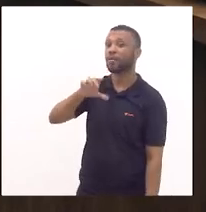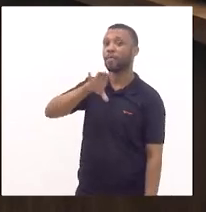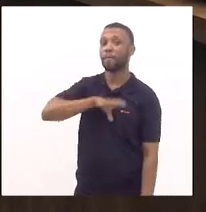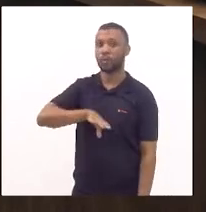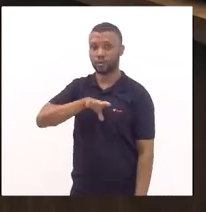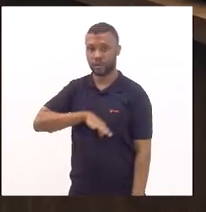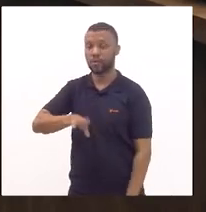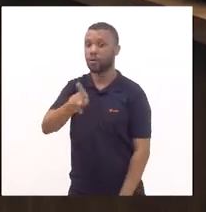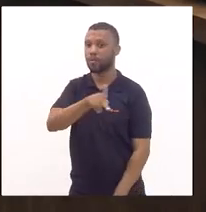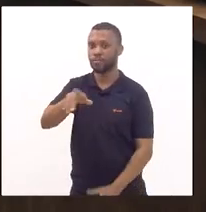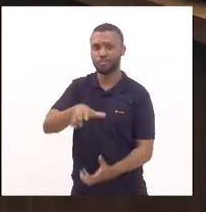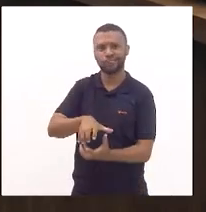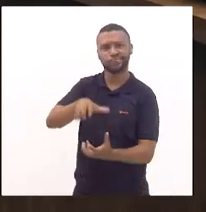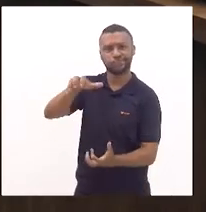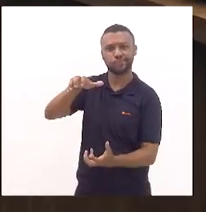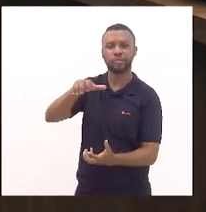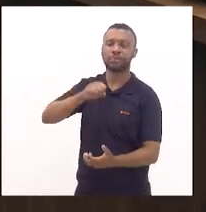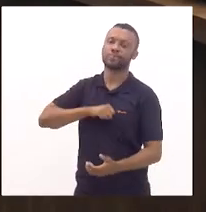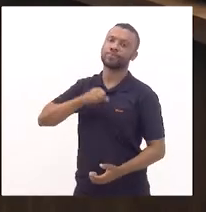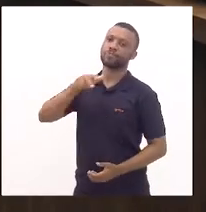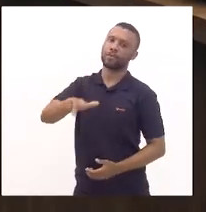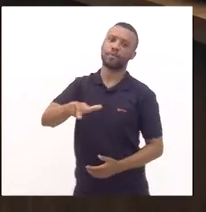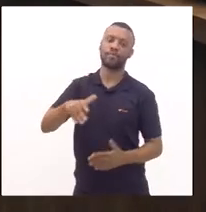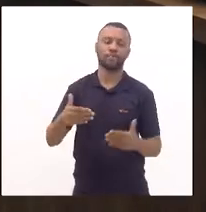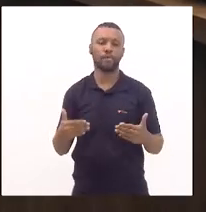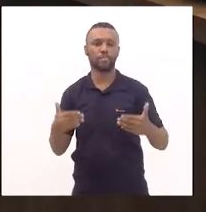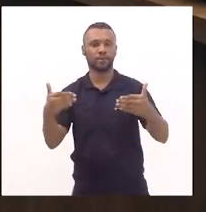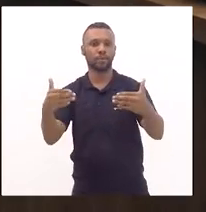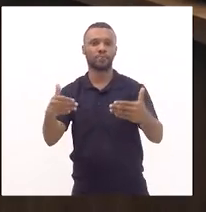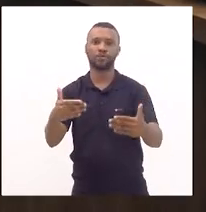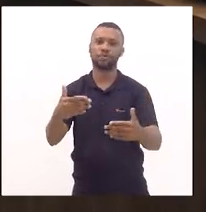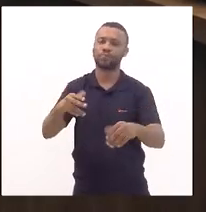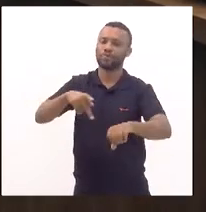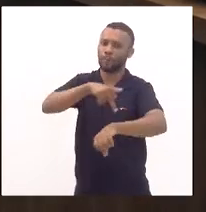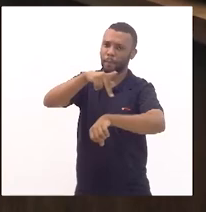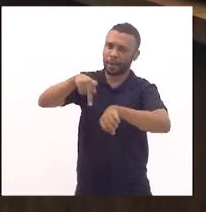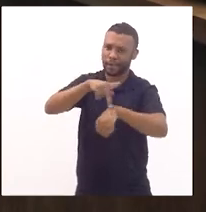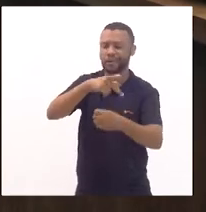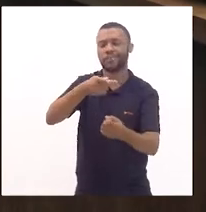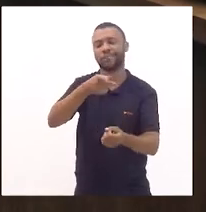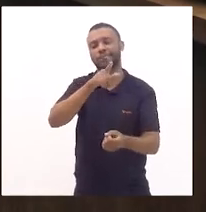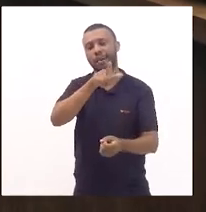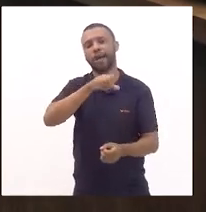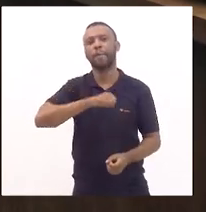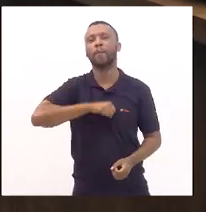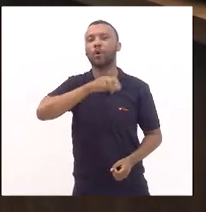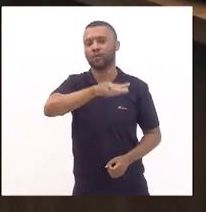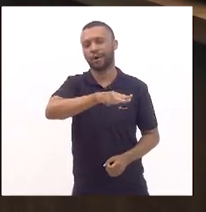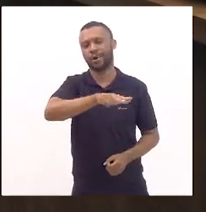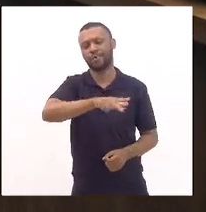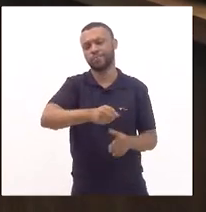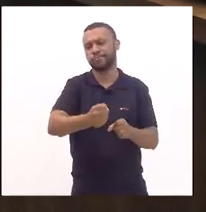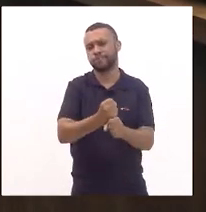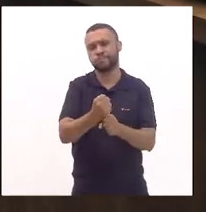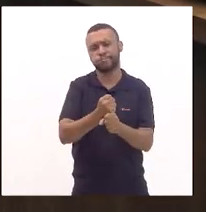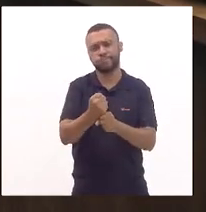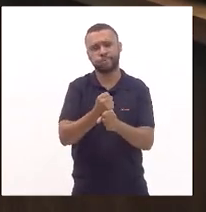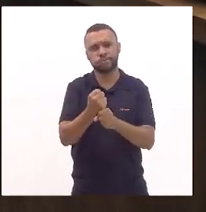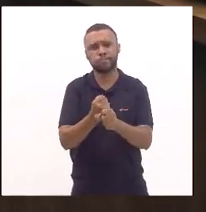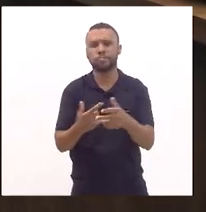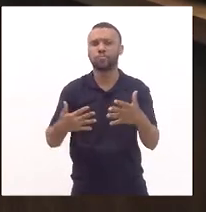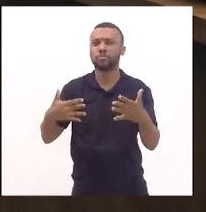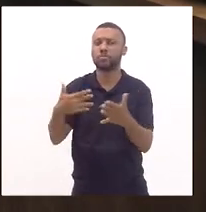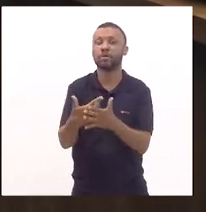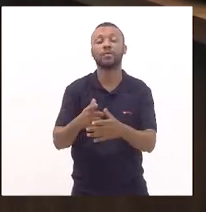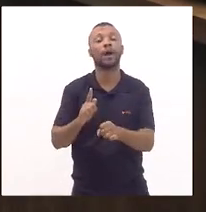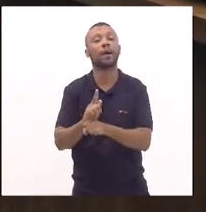Lisboa e foi ministro de Estado de Ciência, Tecnologia e Ensino Superior de Portugal por vários anos. E sob a